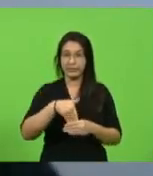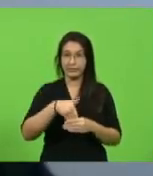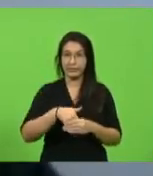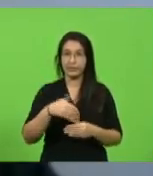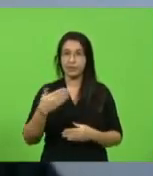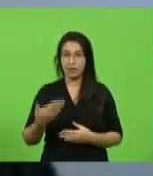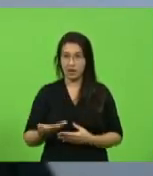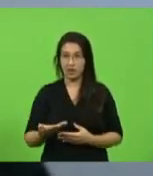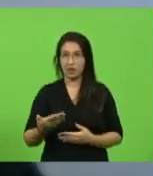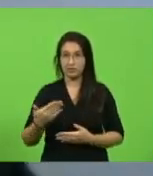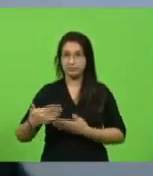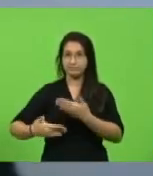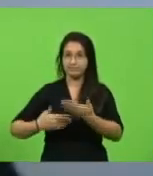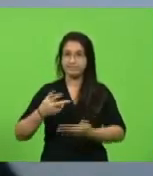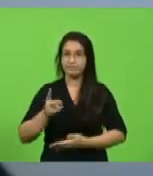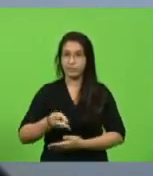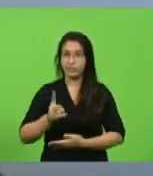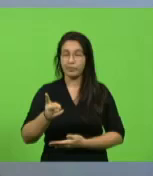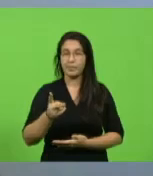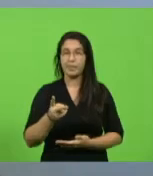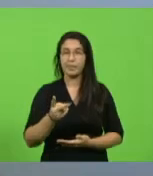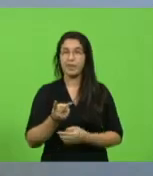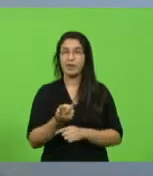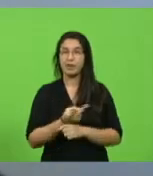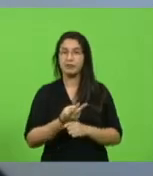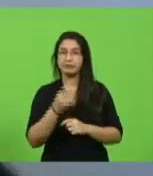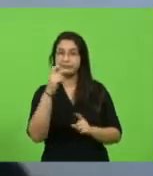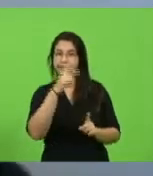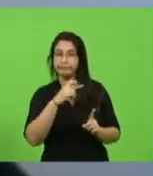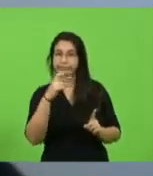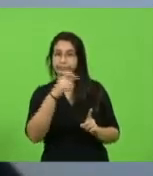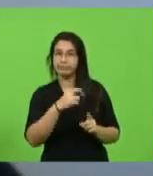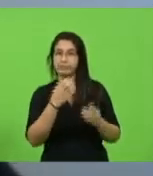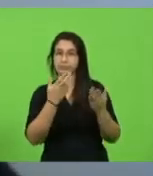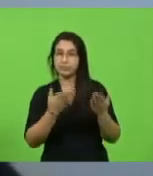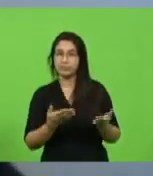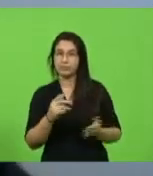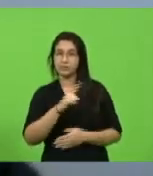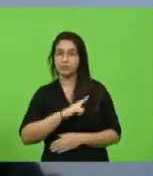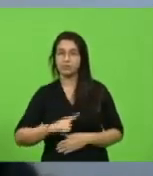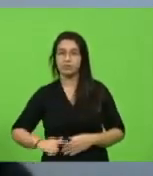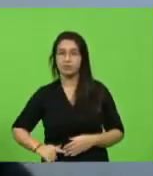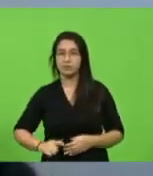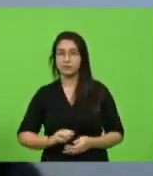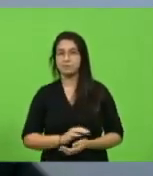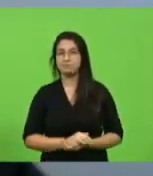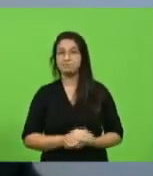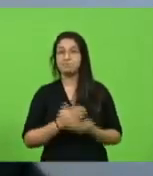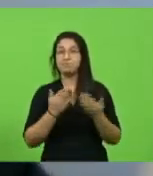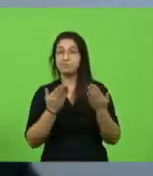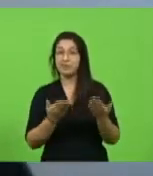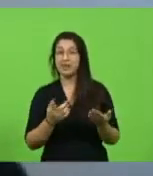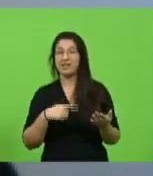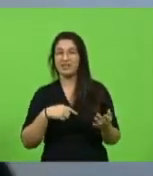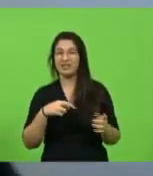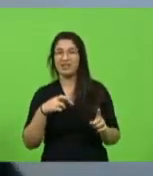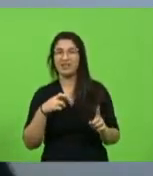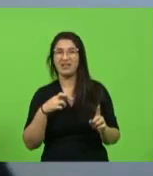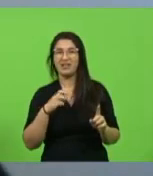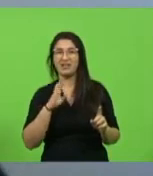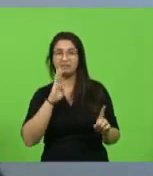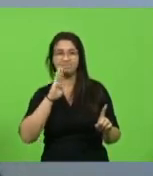prosseguir as investigações em face do governador. Excelências, o governador será réu por sua